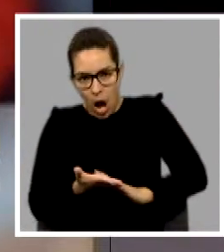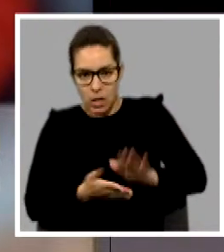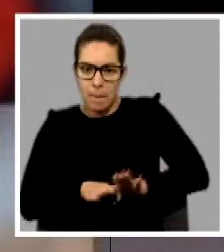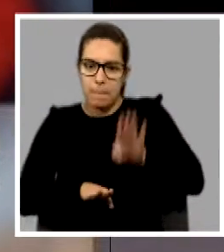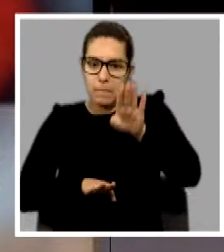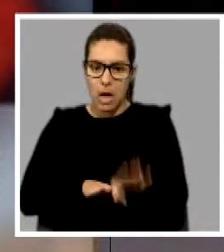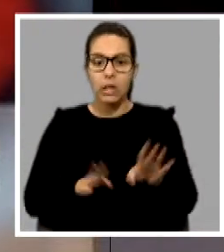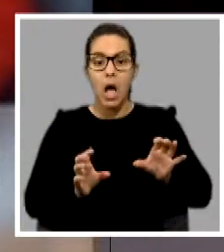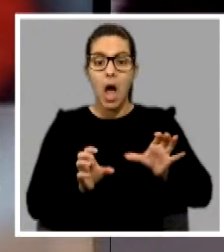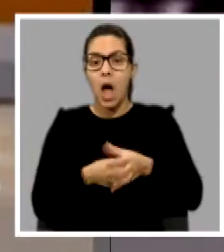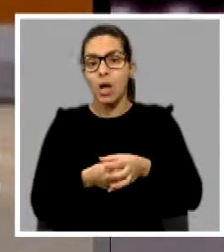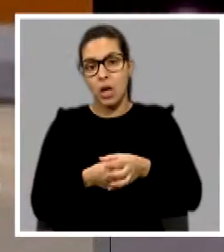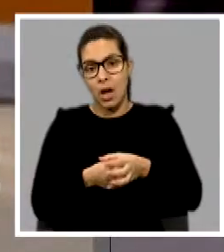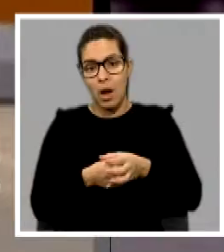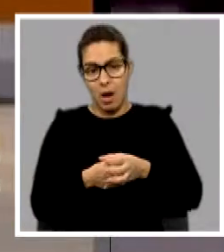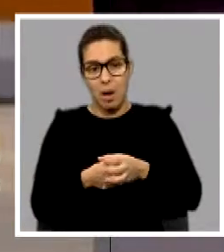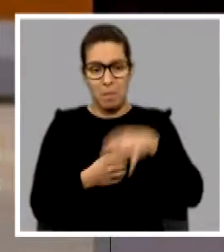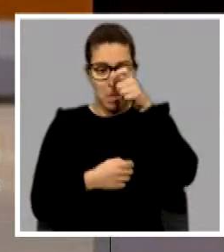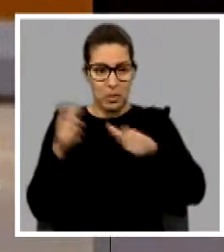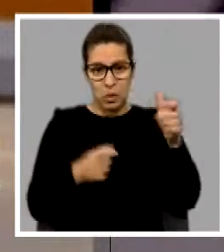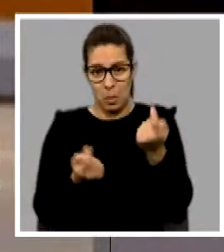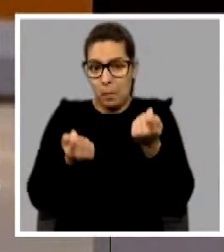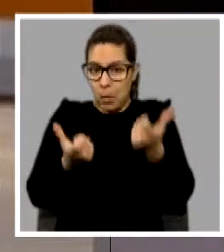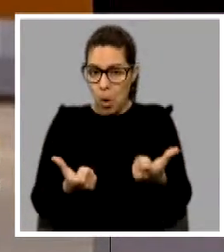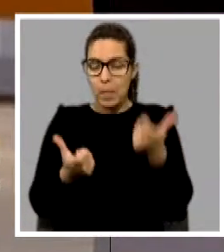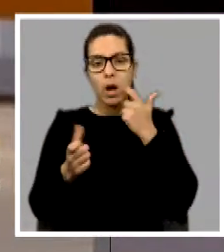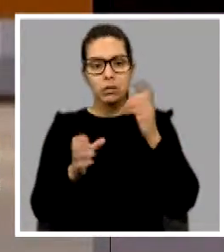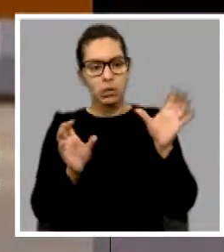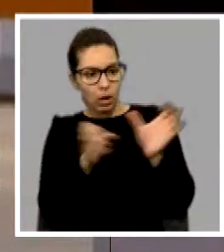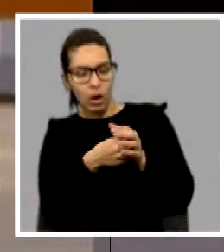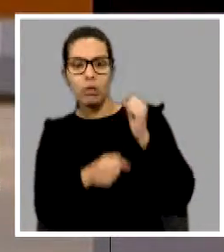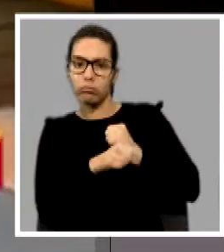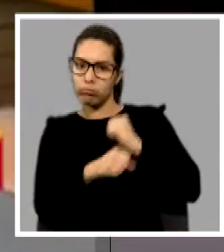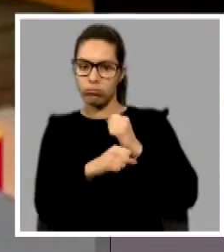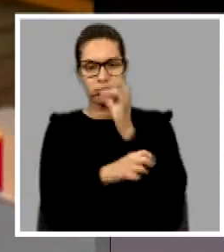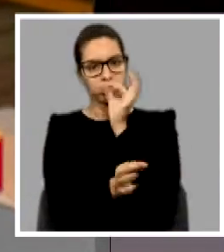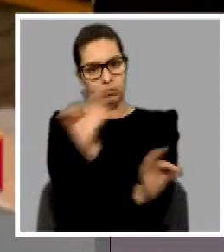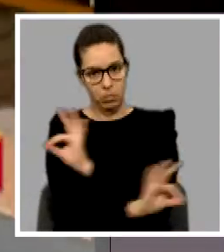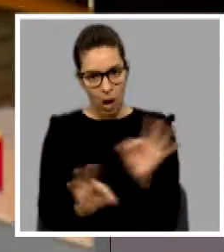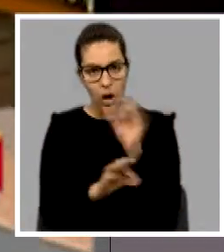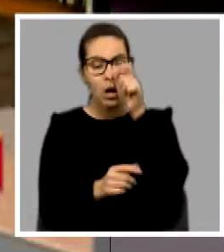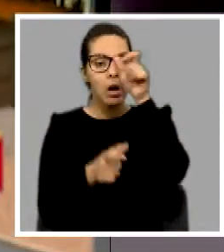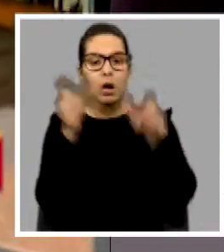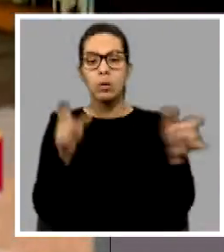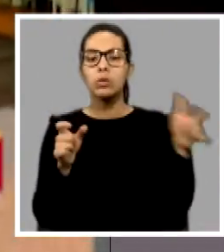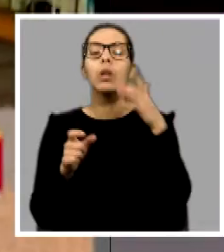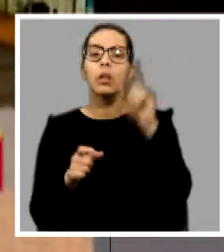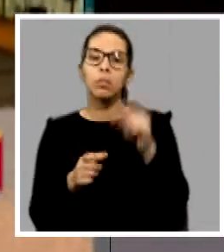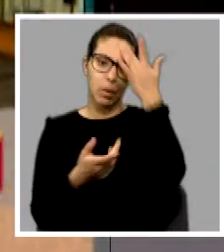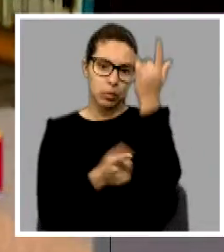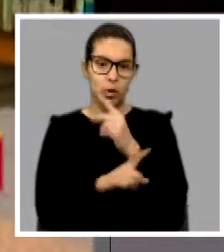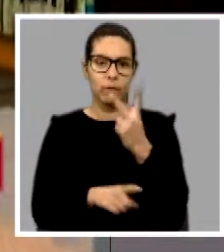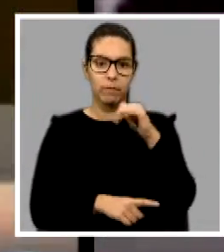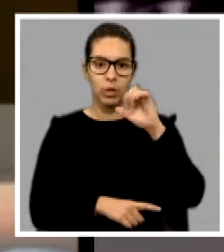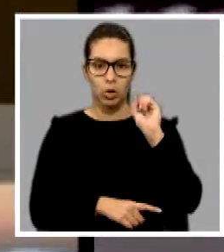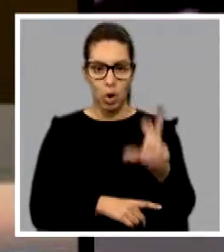começo, não é? Nós éramos uma equipa pequena, mas com gente absolutamente fantástica a trabalhar em conjunto. O